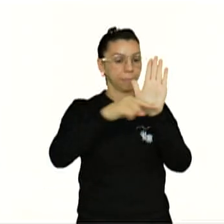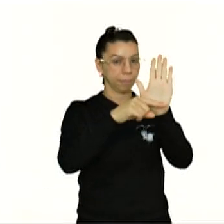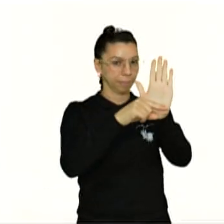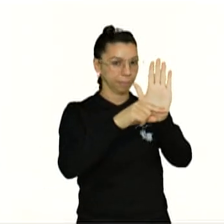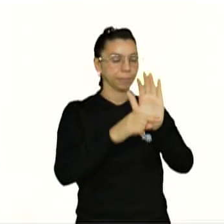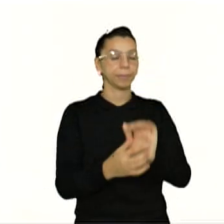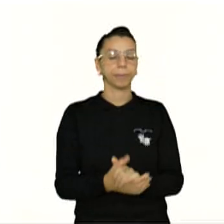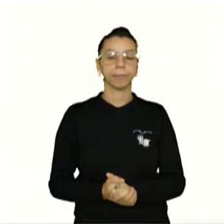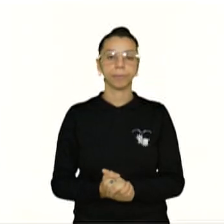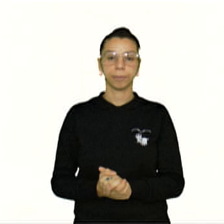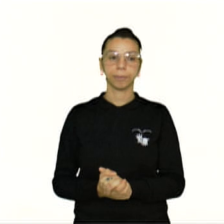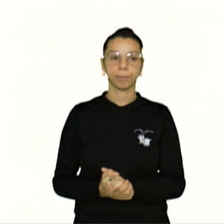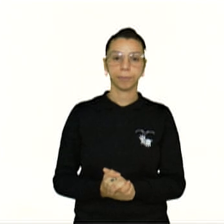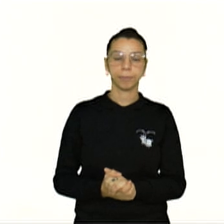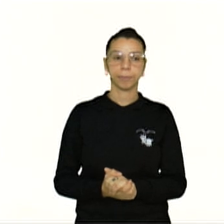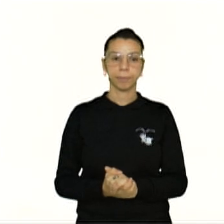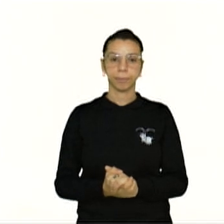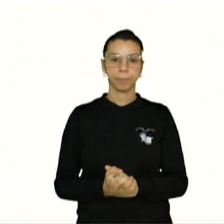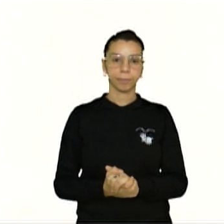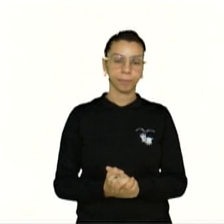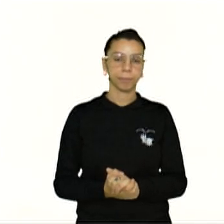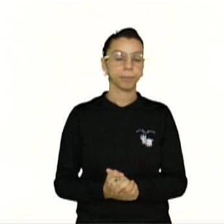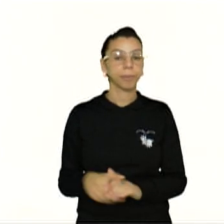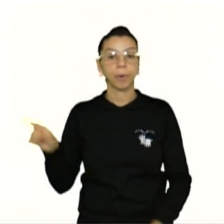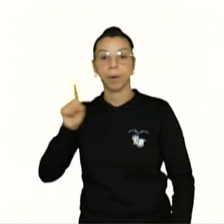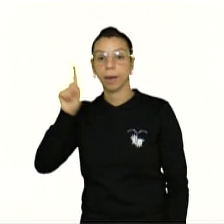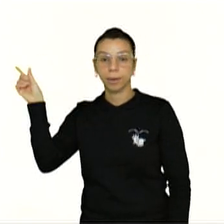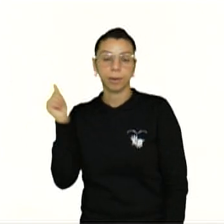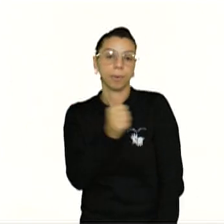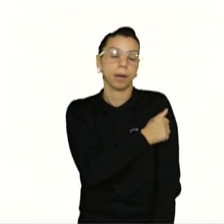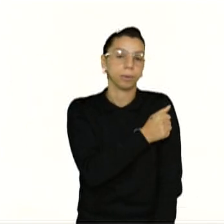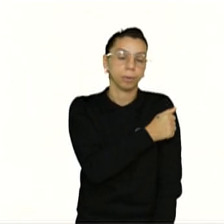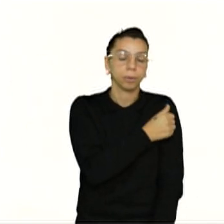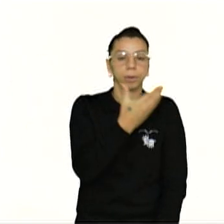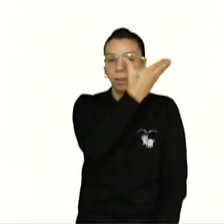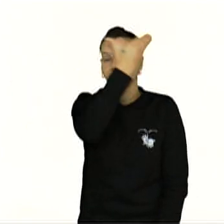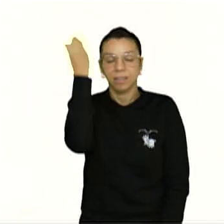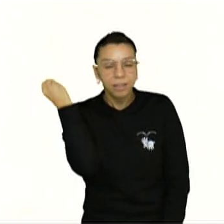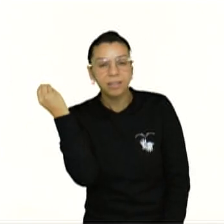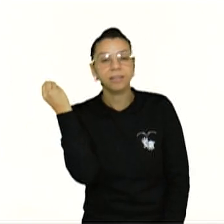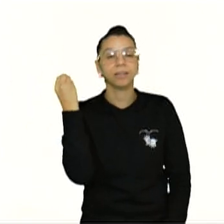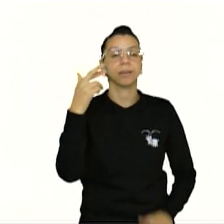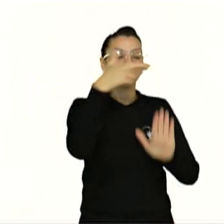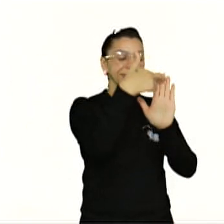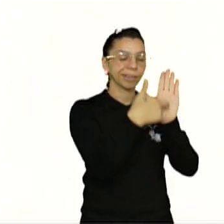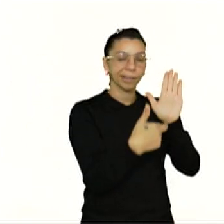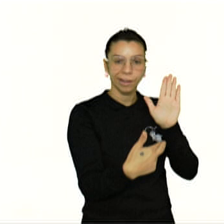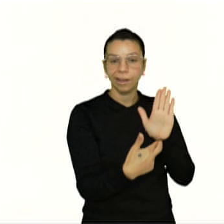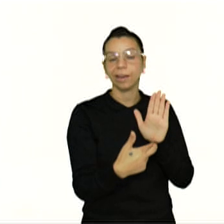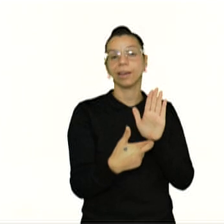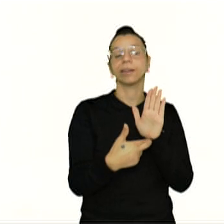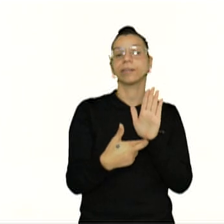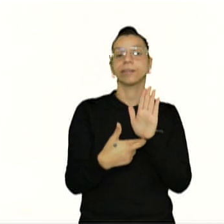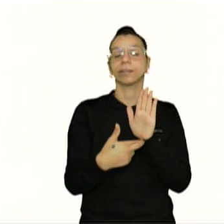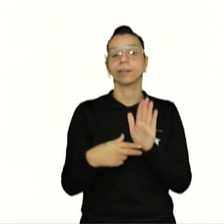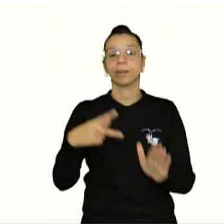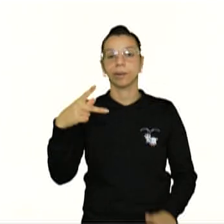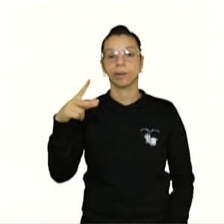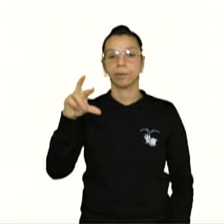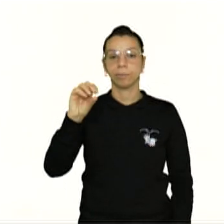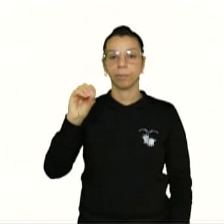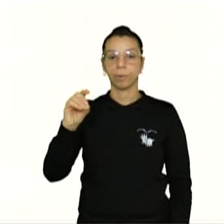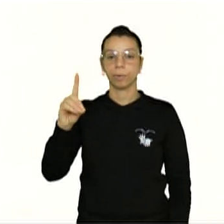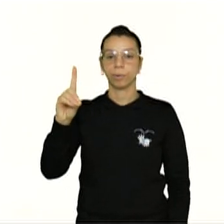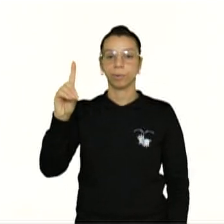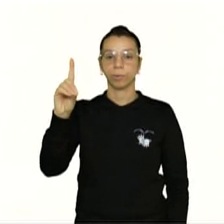menos. Pessoal, aqui o aluno, se ele não lembra aquelas regrinhas lá de produtos notáveis, né? Ele pode aplicar